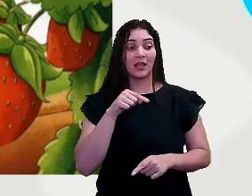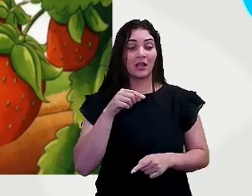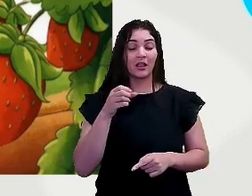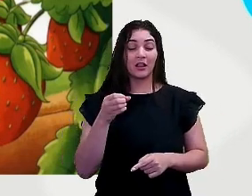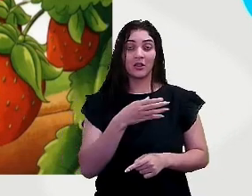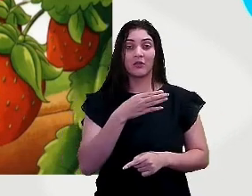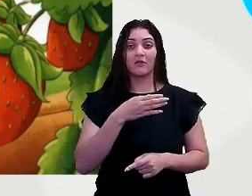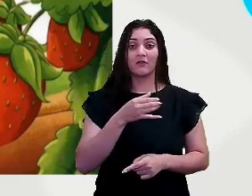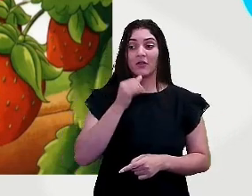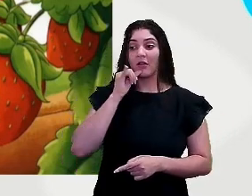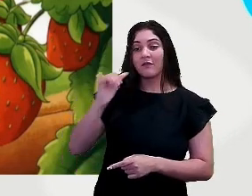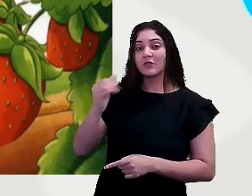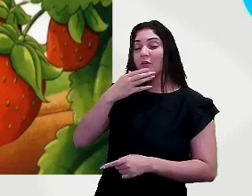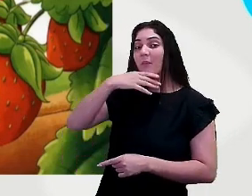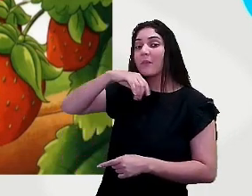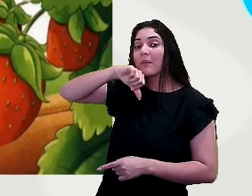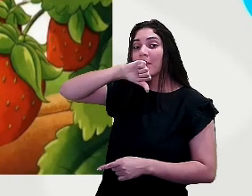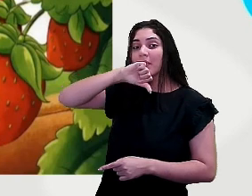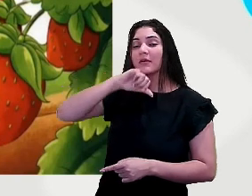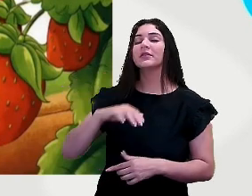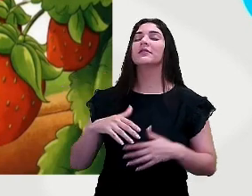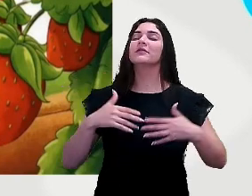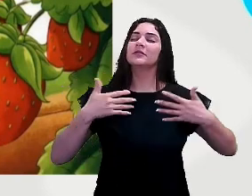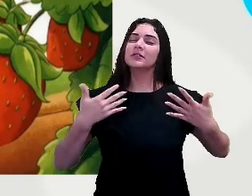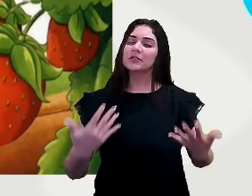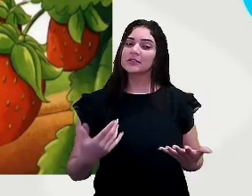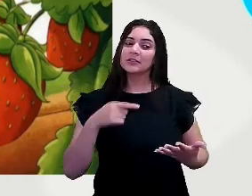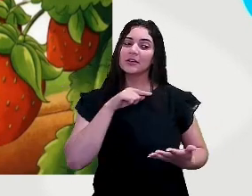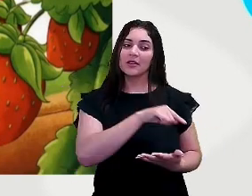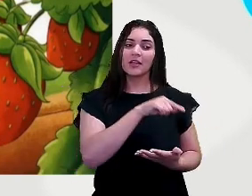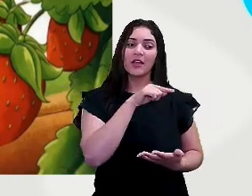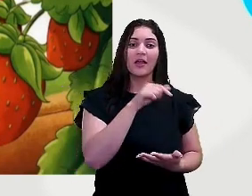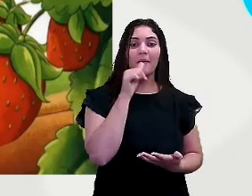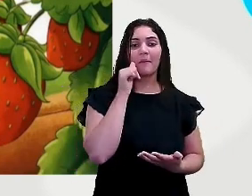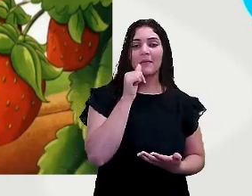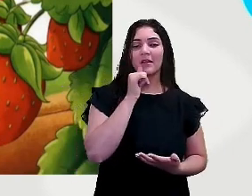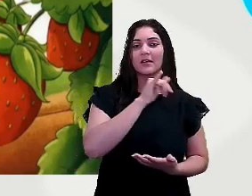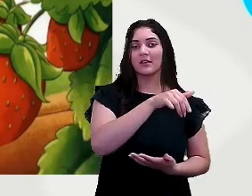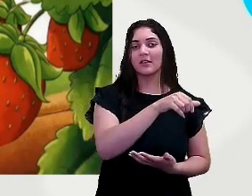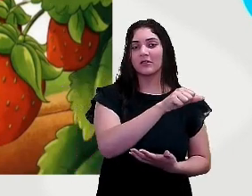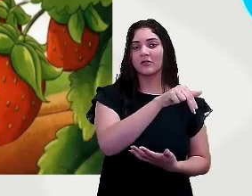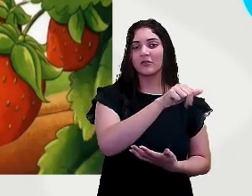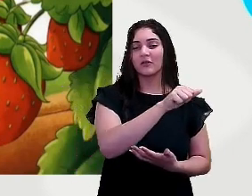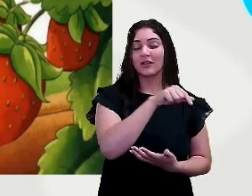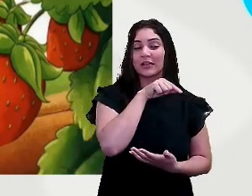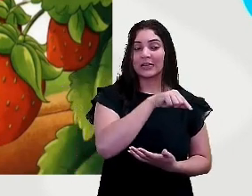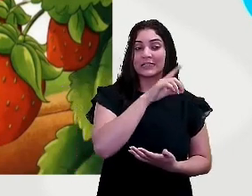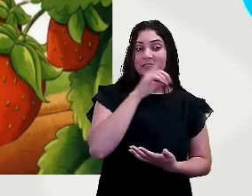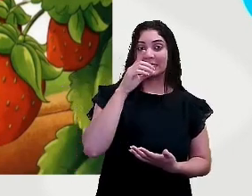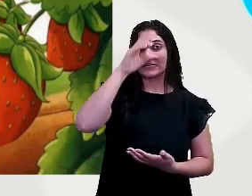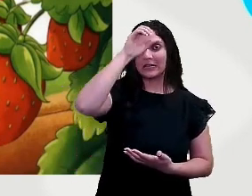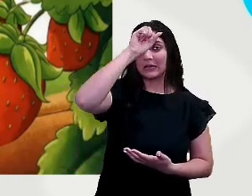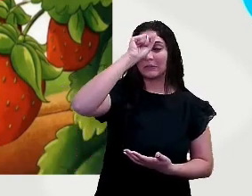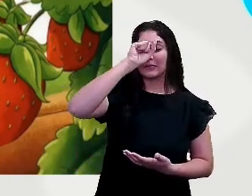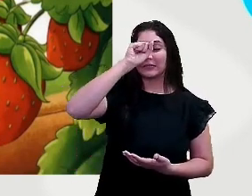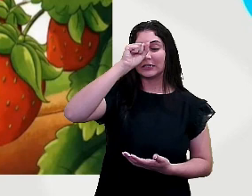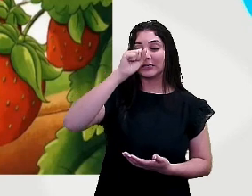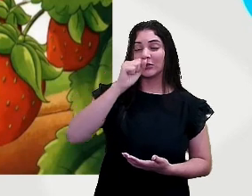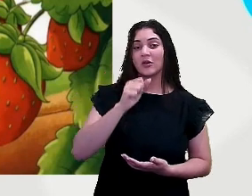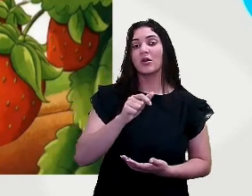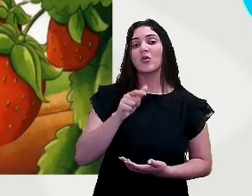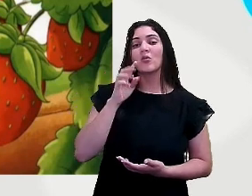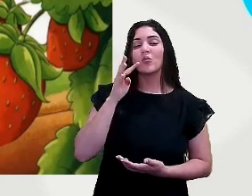correr ao pai foi dar. E foi assim que a Joana, naquele dia, aprendeu a descobrir